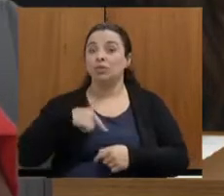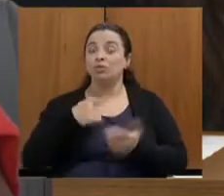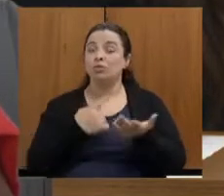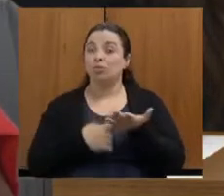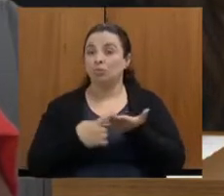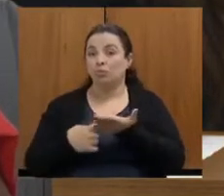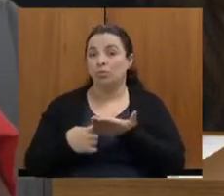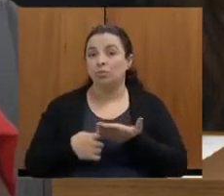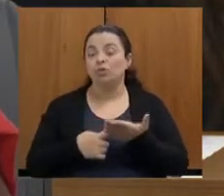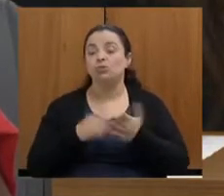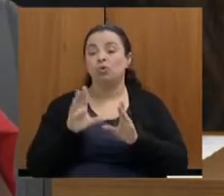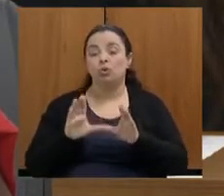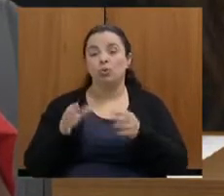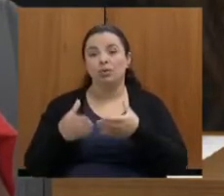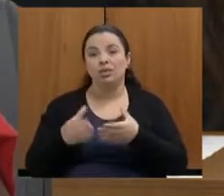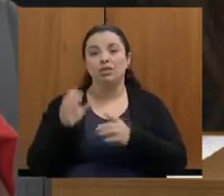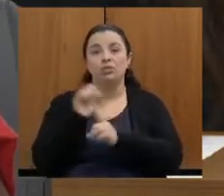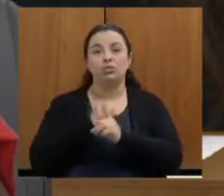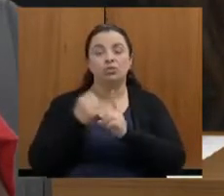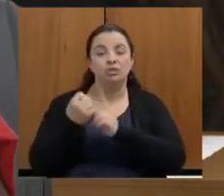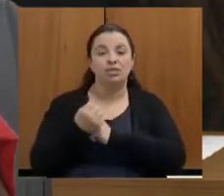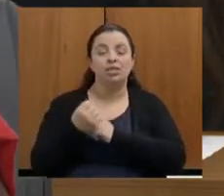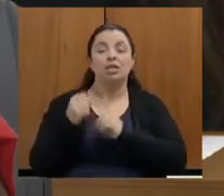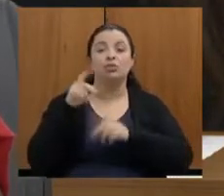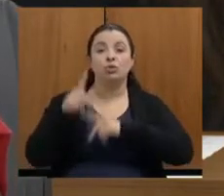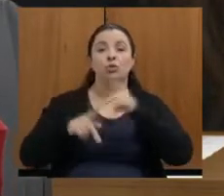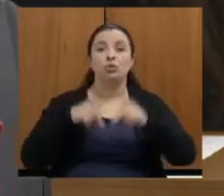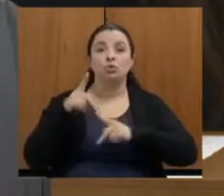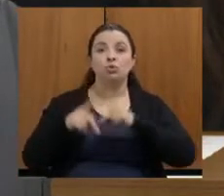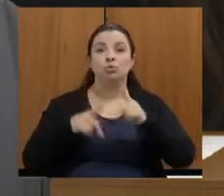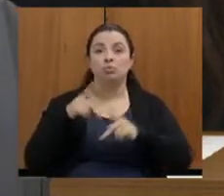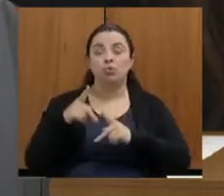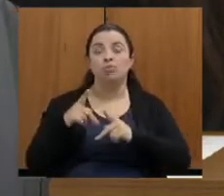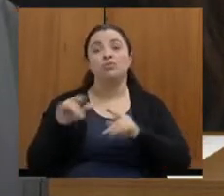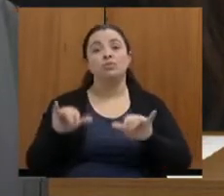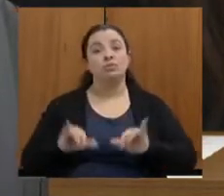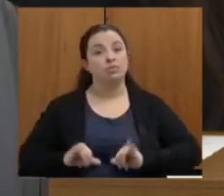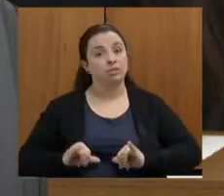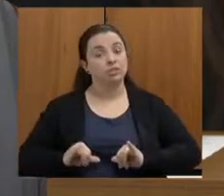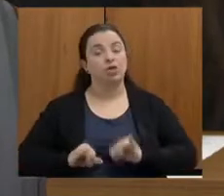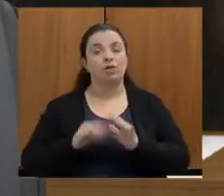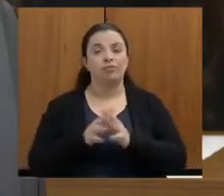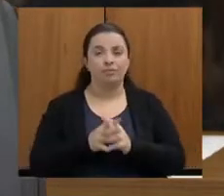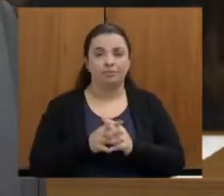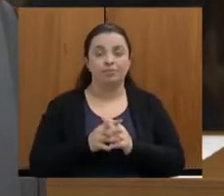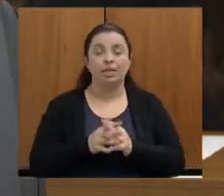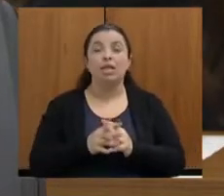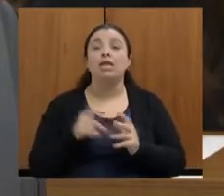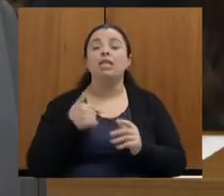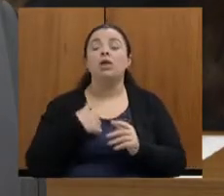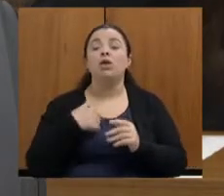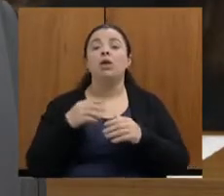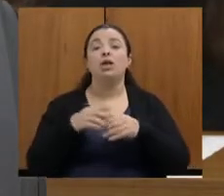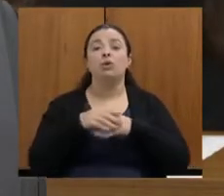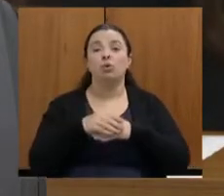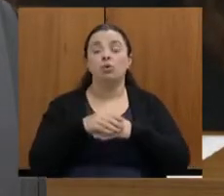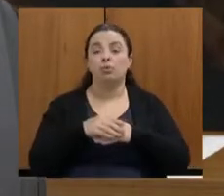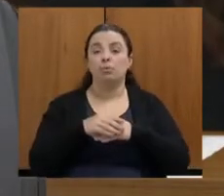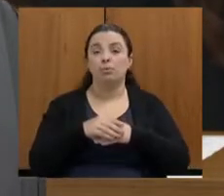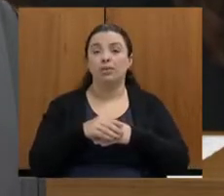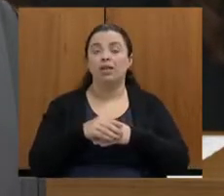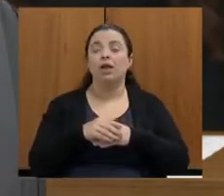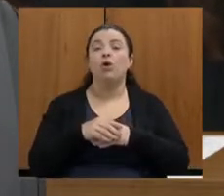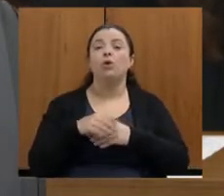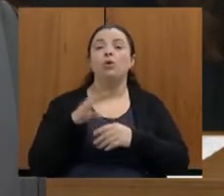com a sociedade com os povos mais atingidos então a mesa eu quero cumprimentar ao